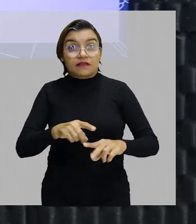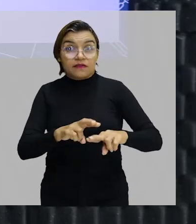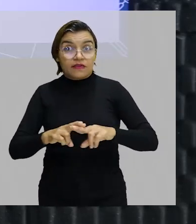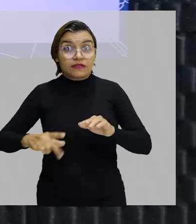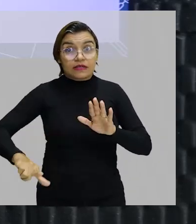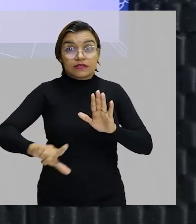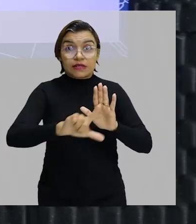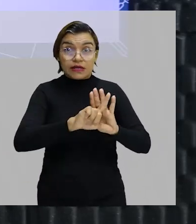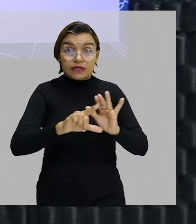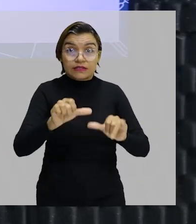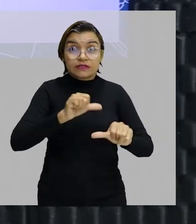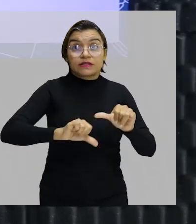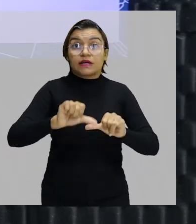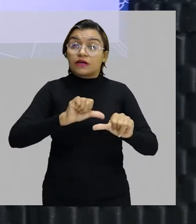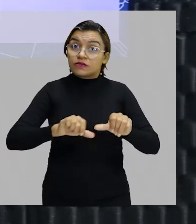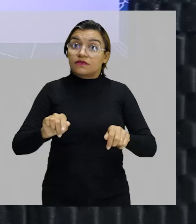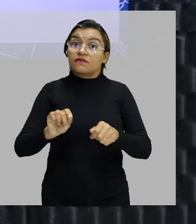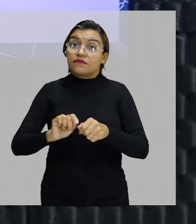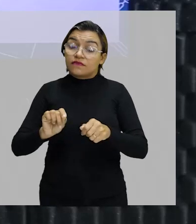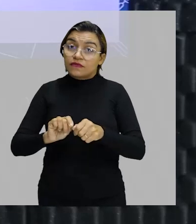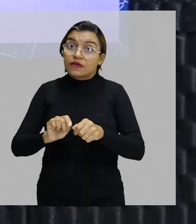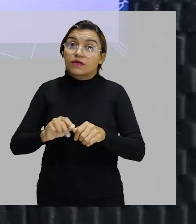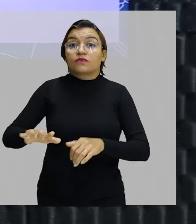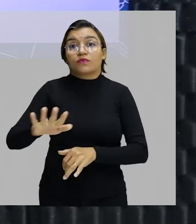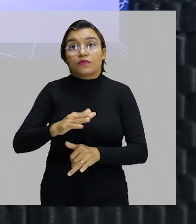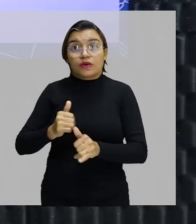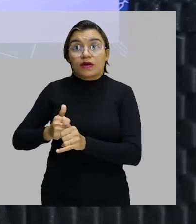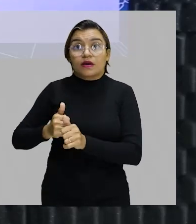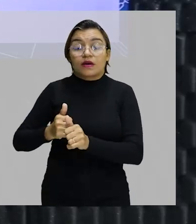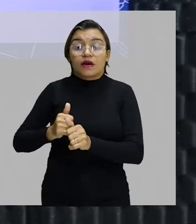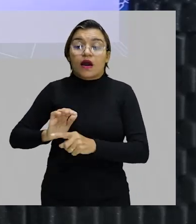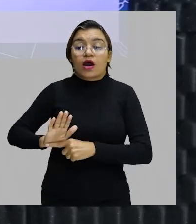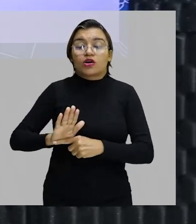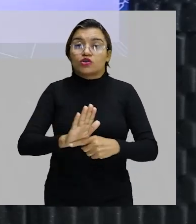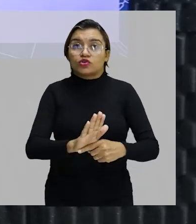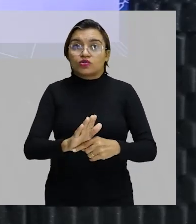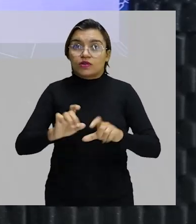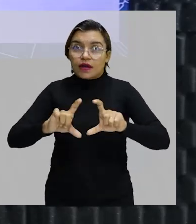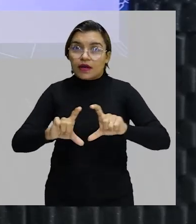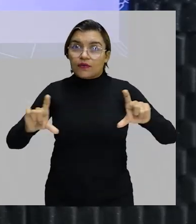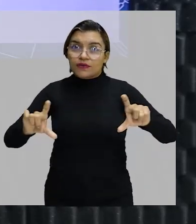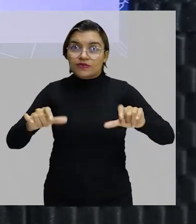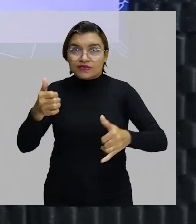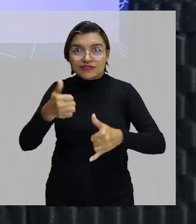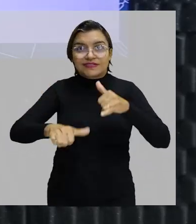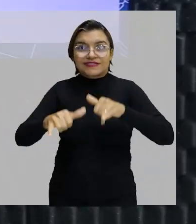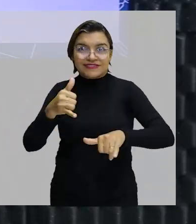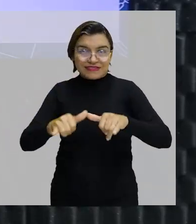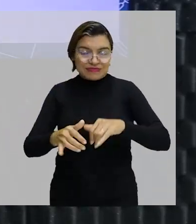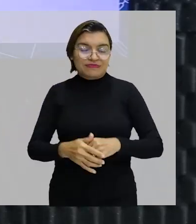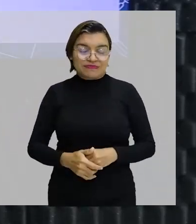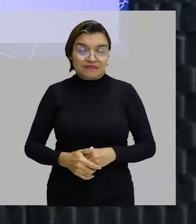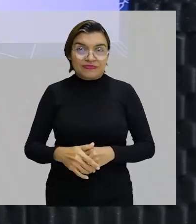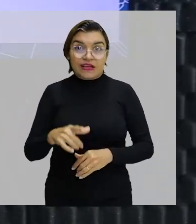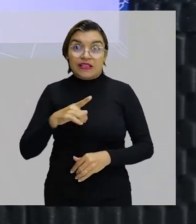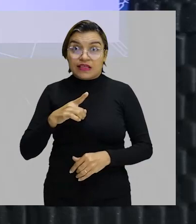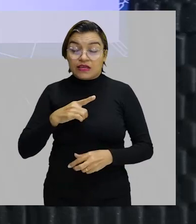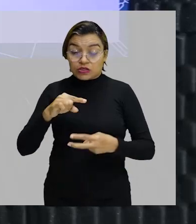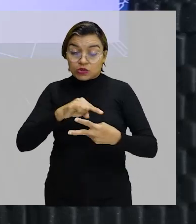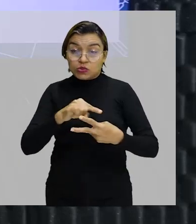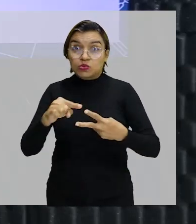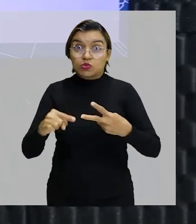reações e executado, em geral, com auxílio das equações químicas correspondentes. Então, duas